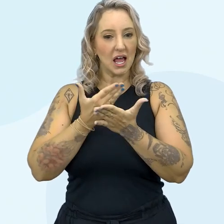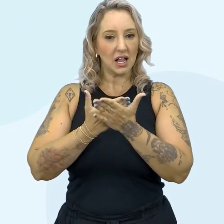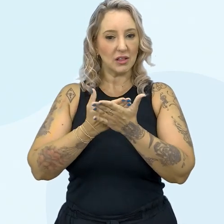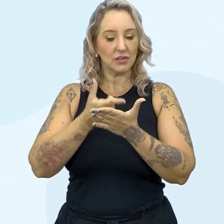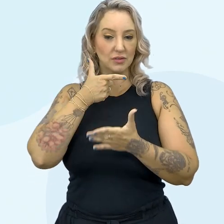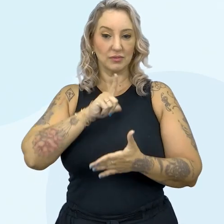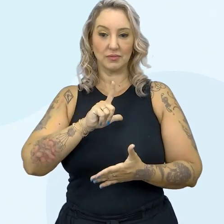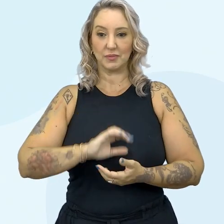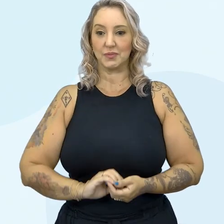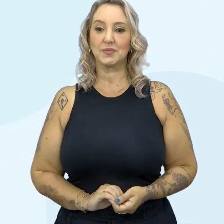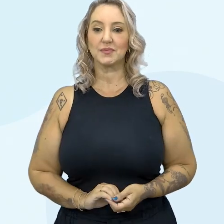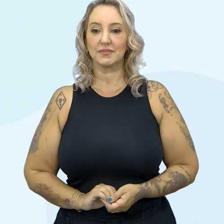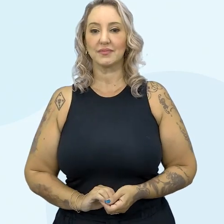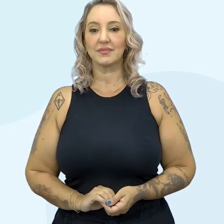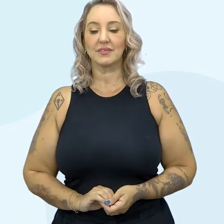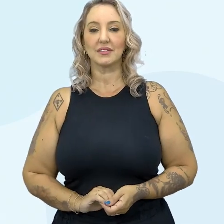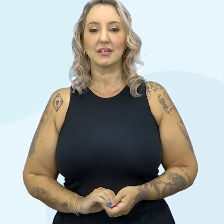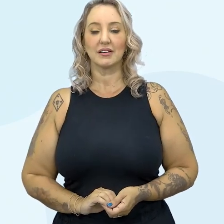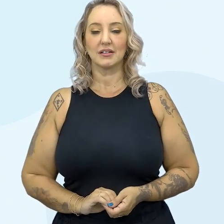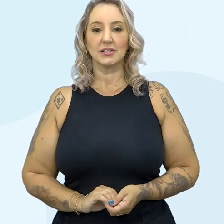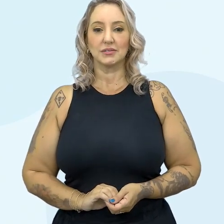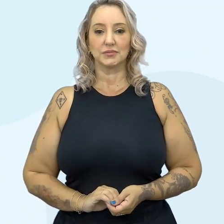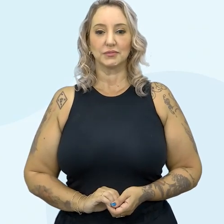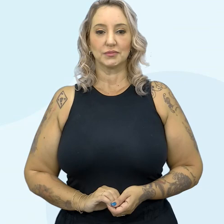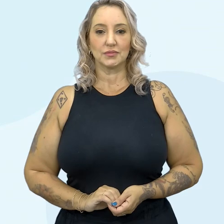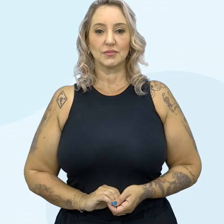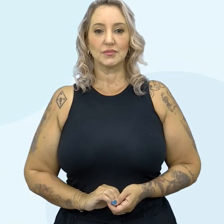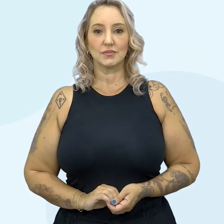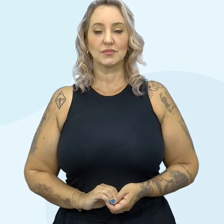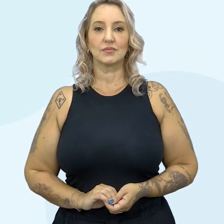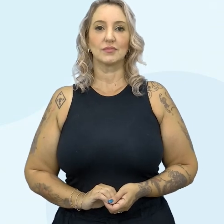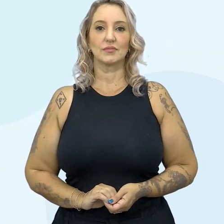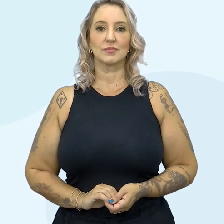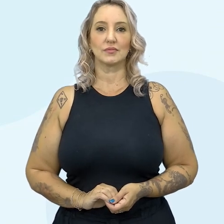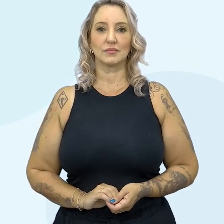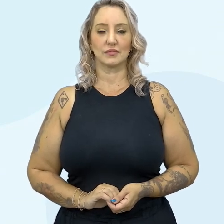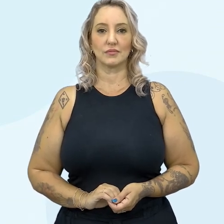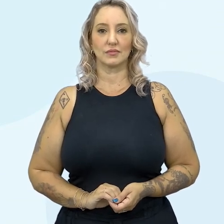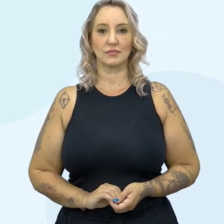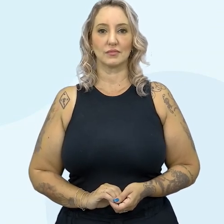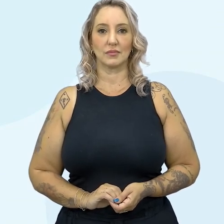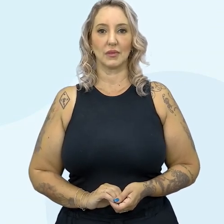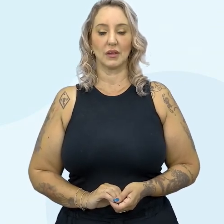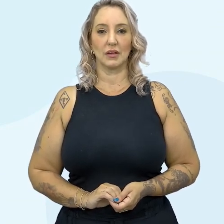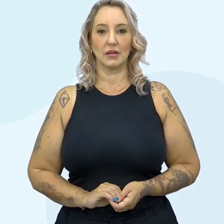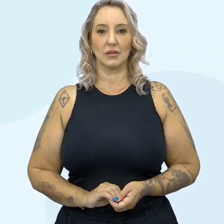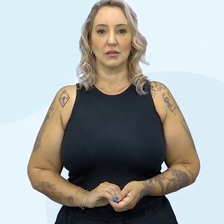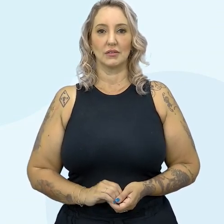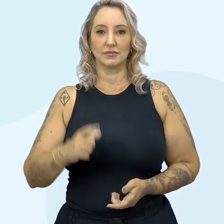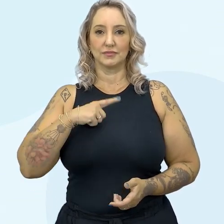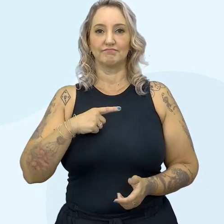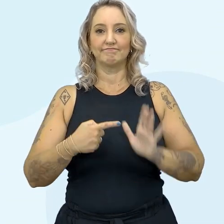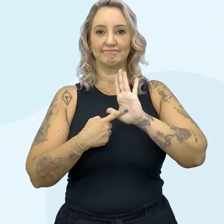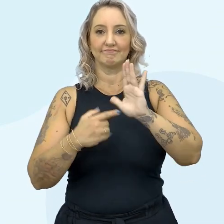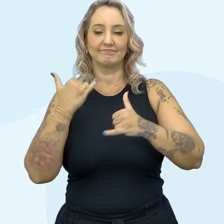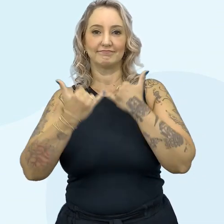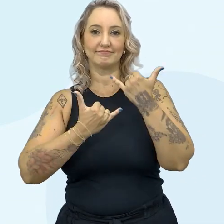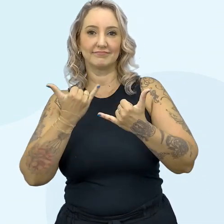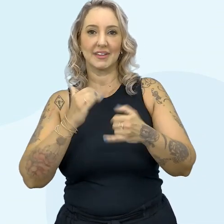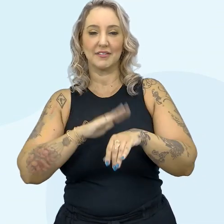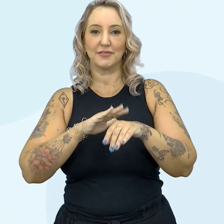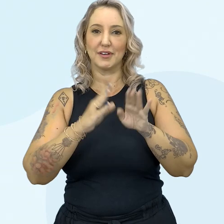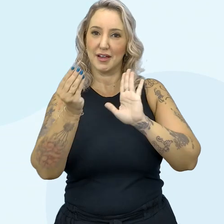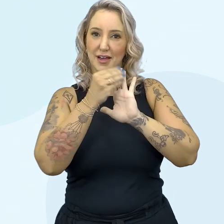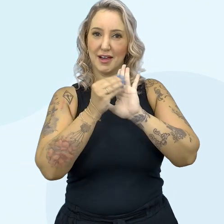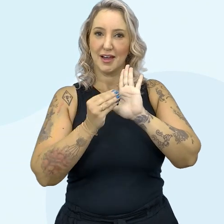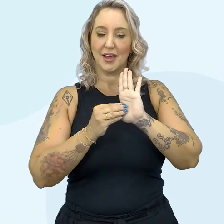viver. E aí, pode passar para o próximo slide? E aí a gente vê aqui, a gente vai trazer uma brincadeira para vocês